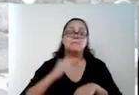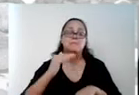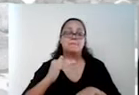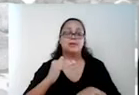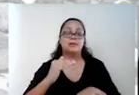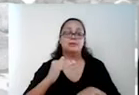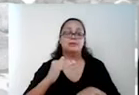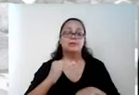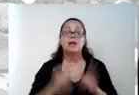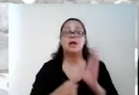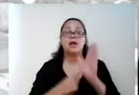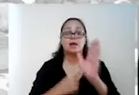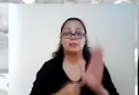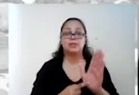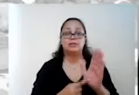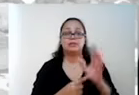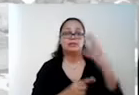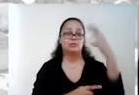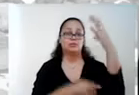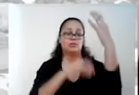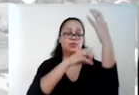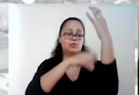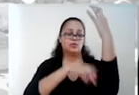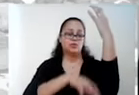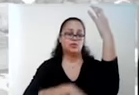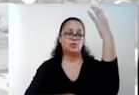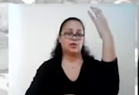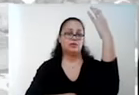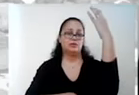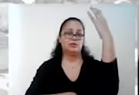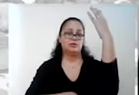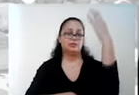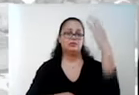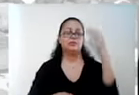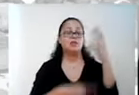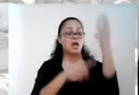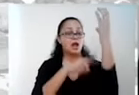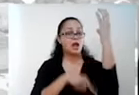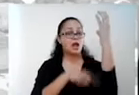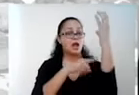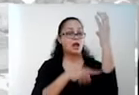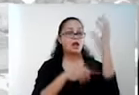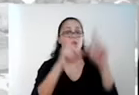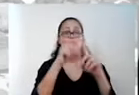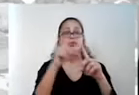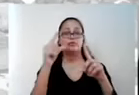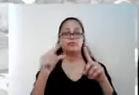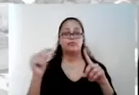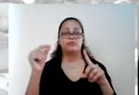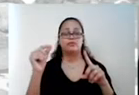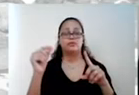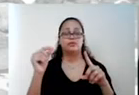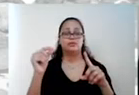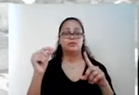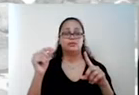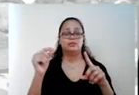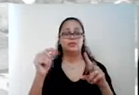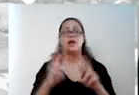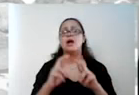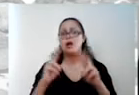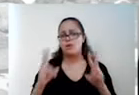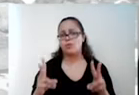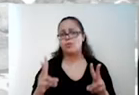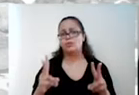pteridófitas apresentam raízes, caules e folhas, ao contrário das plantas briófitas. As